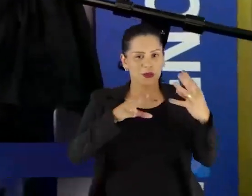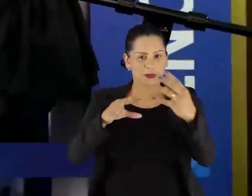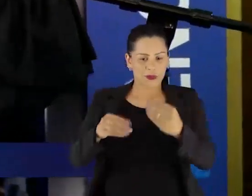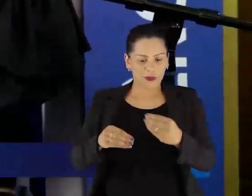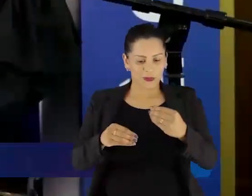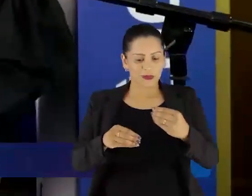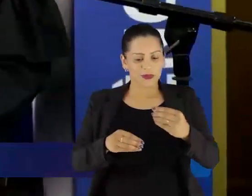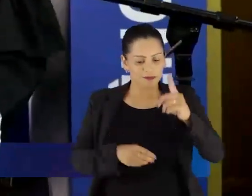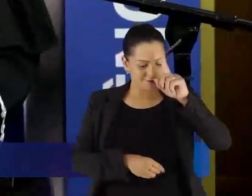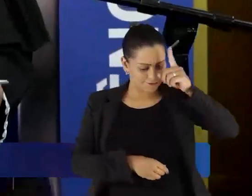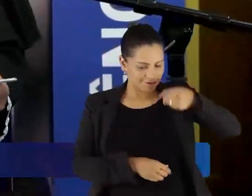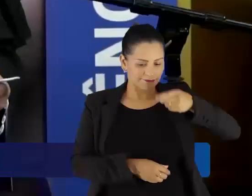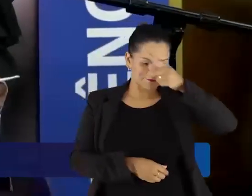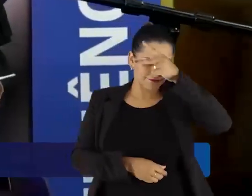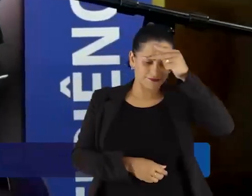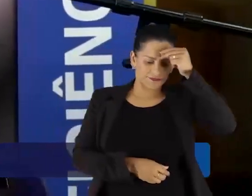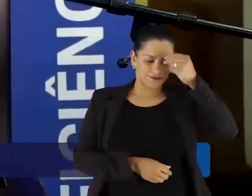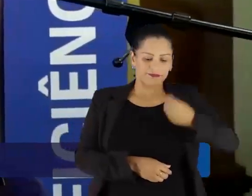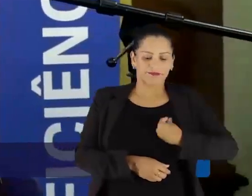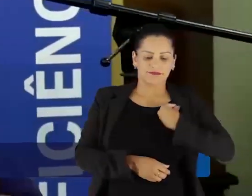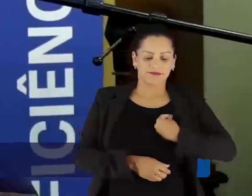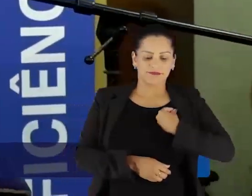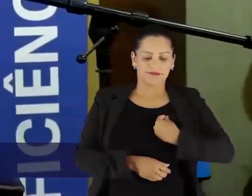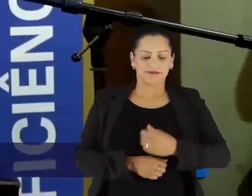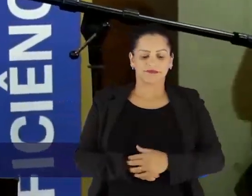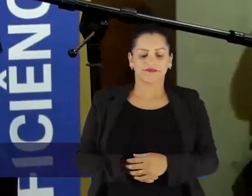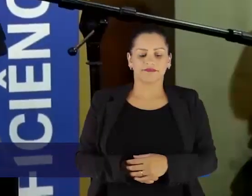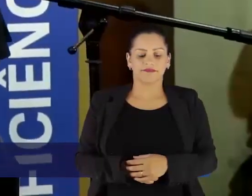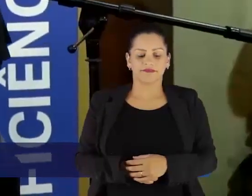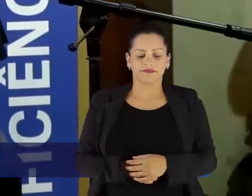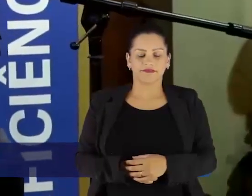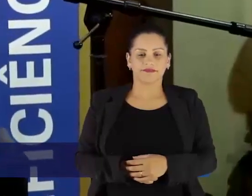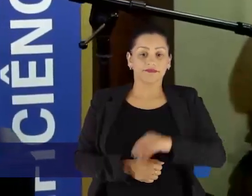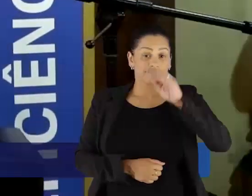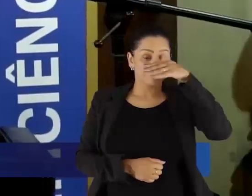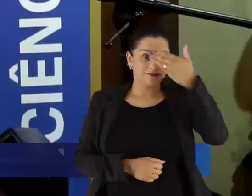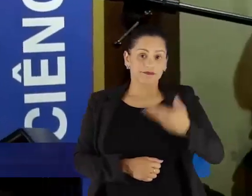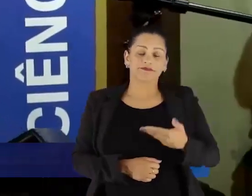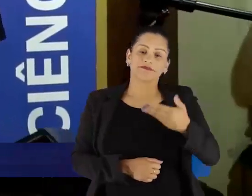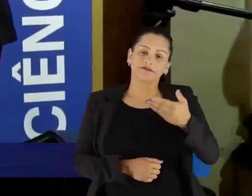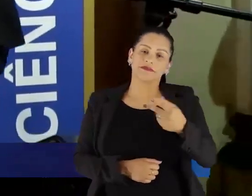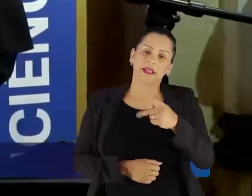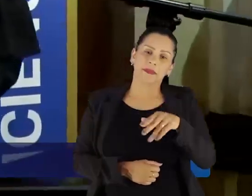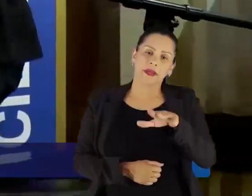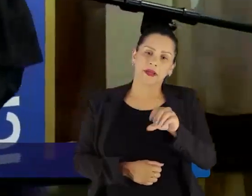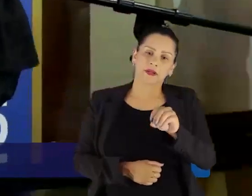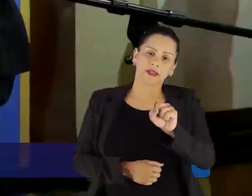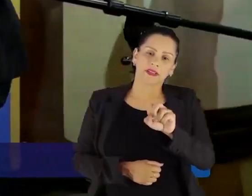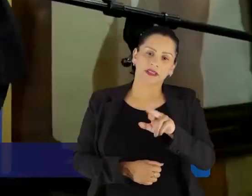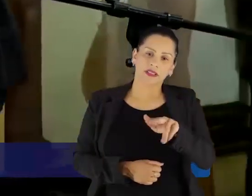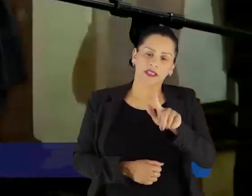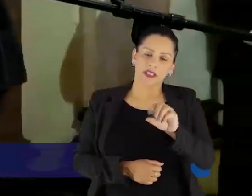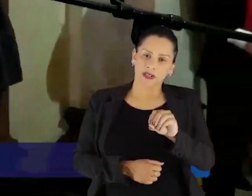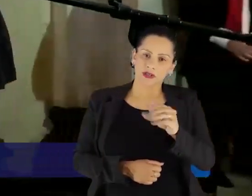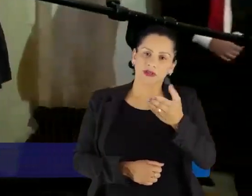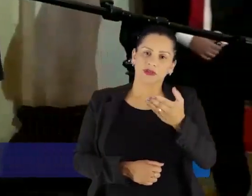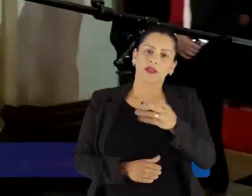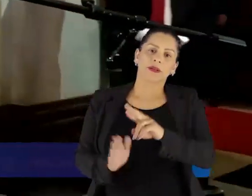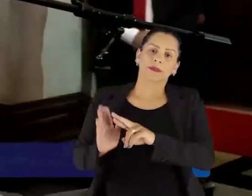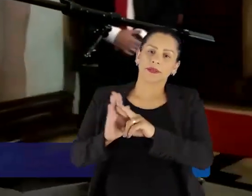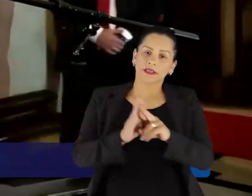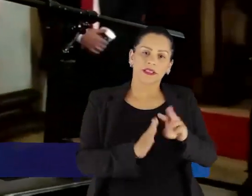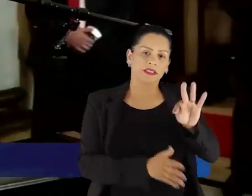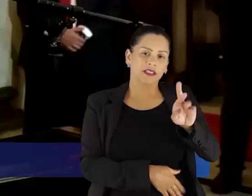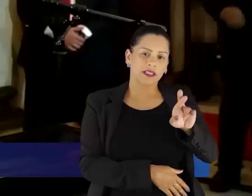autoridades municipais aqui presente e sentir-se o senhor Paulo Sérgio Brant Carvalho galizia presente Tribunal